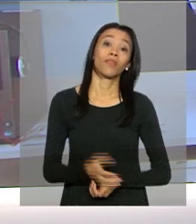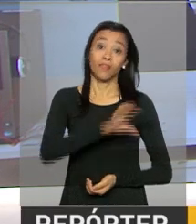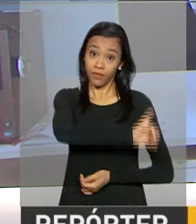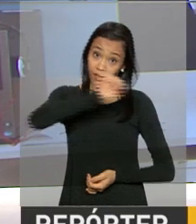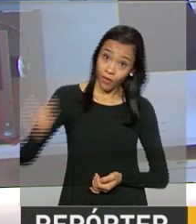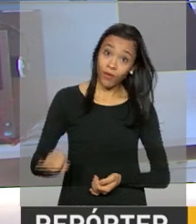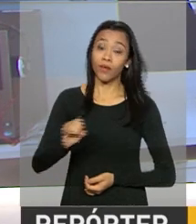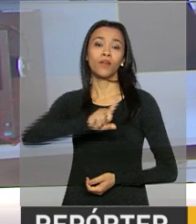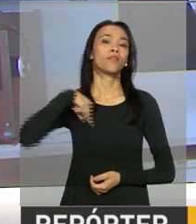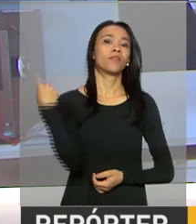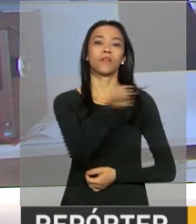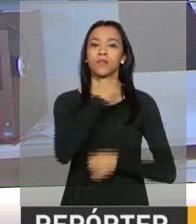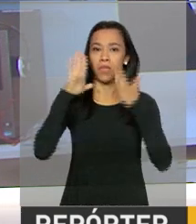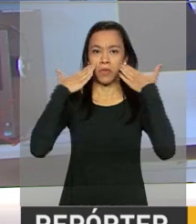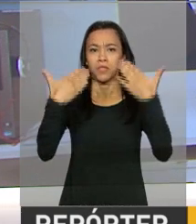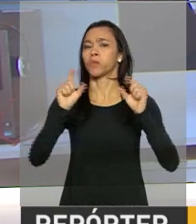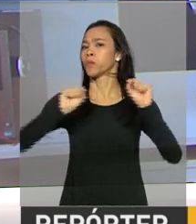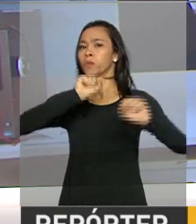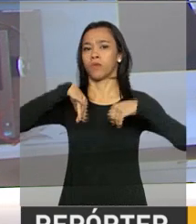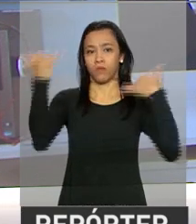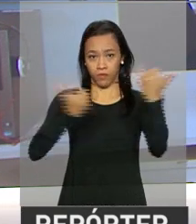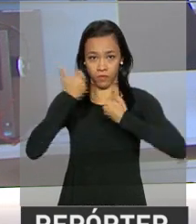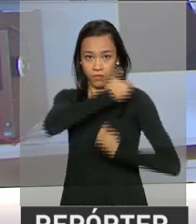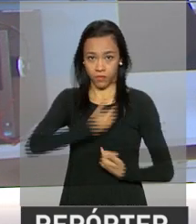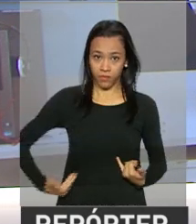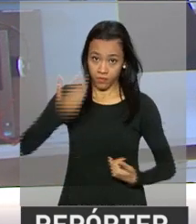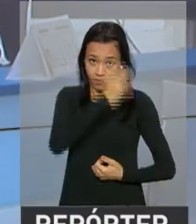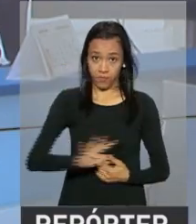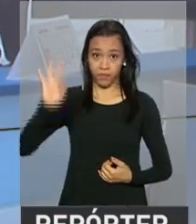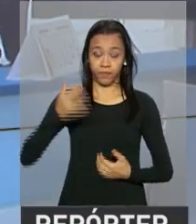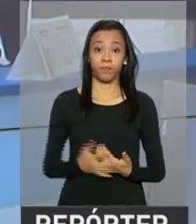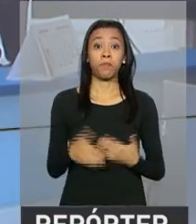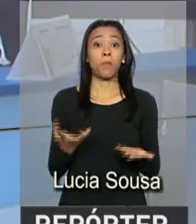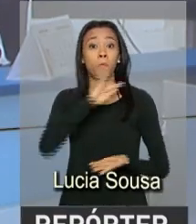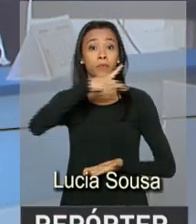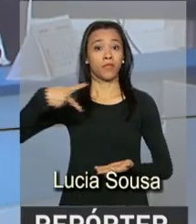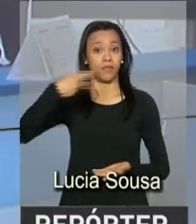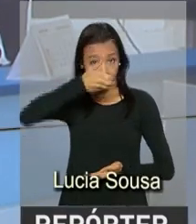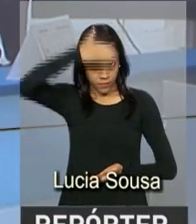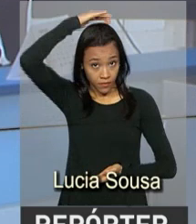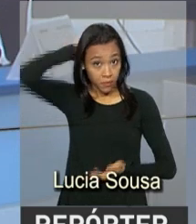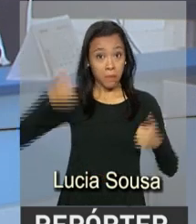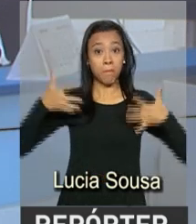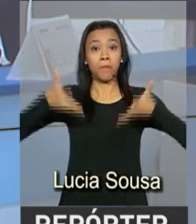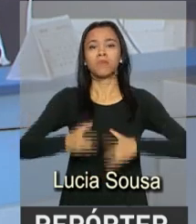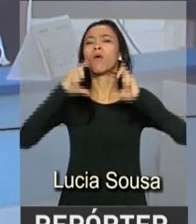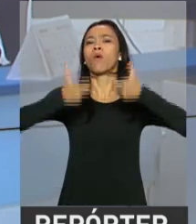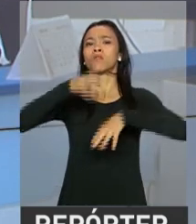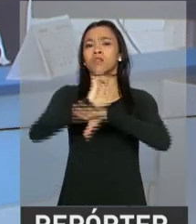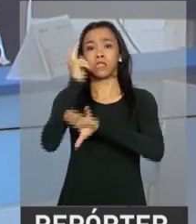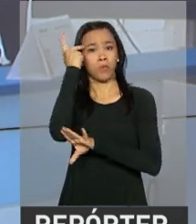Olá, estamos de volta com o repórter NBR e as notícias do governo federal. O presidente em exercício, Michel Temer, participa em São Paulo